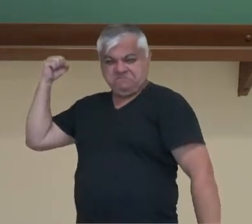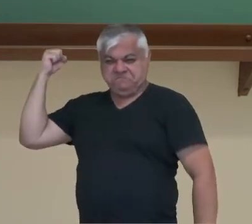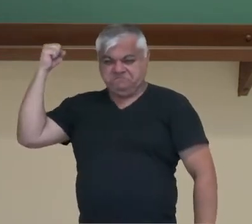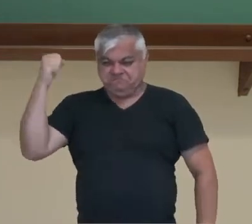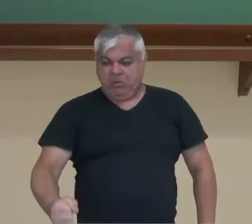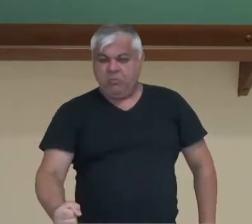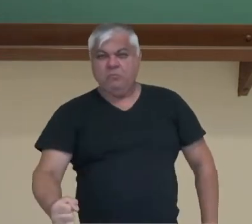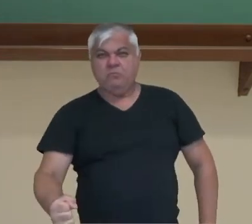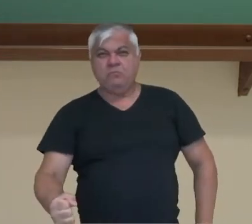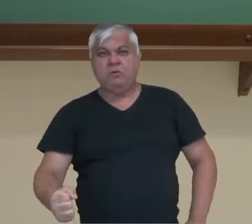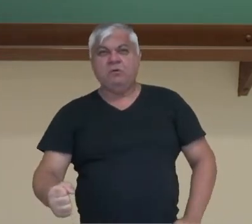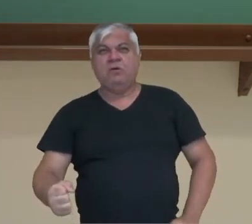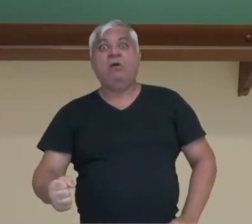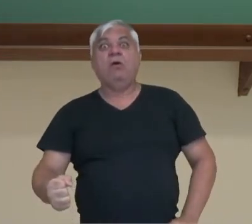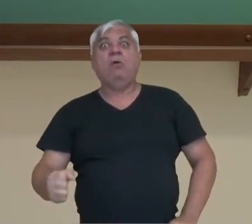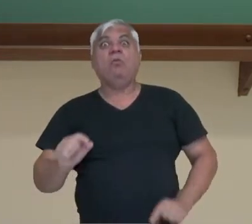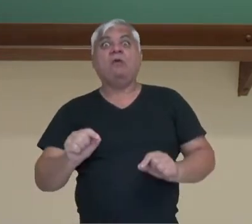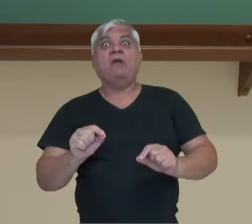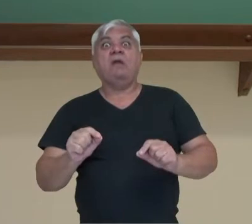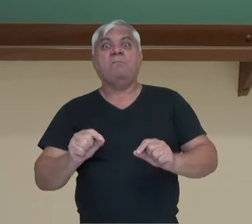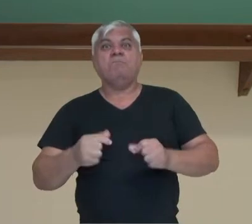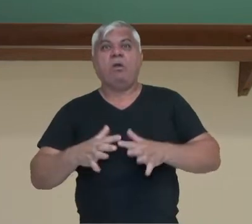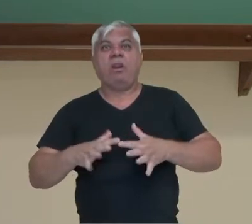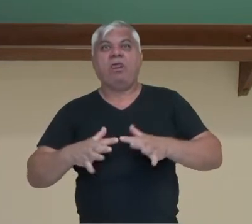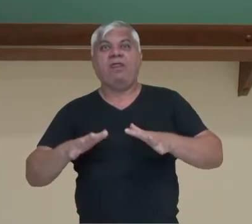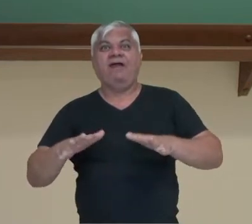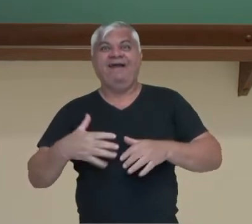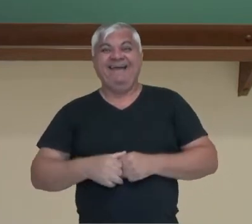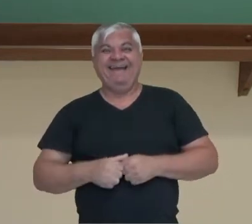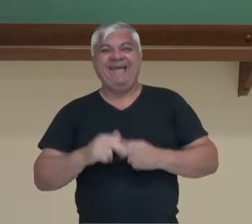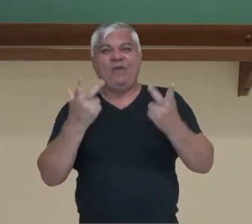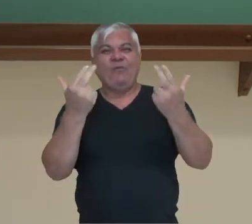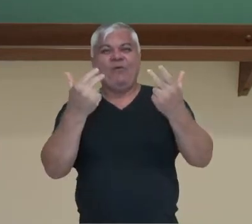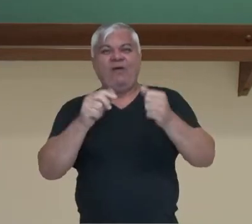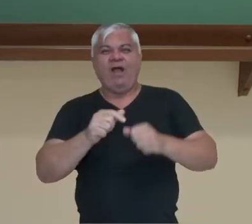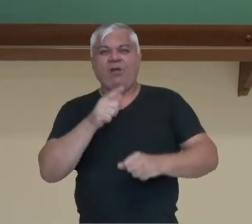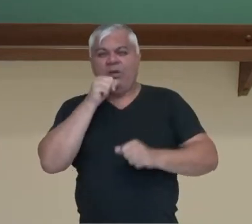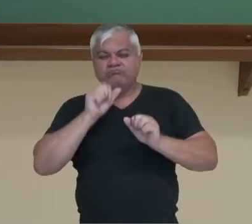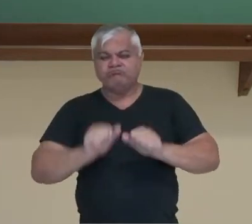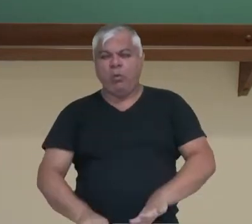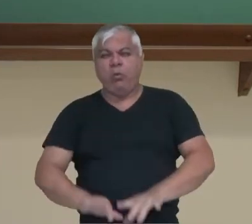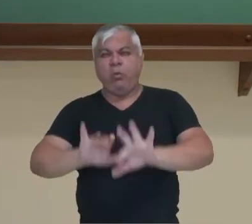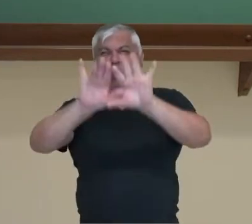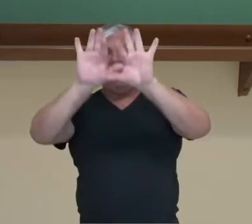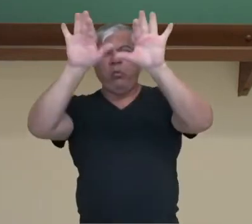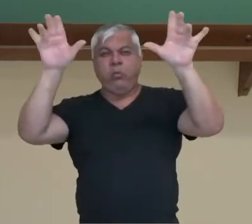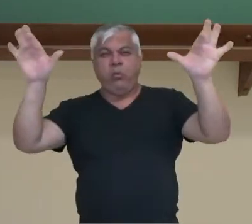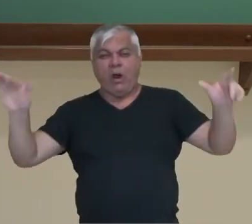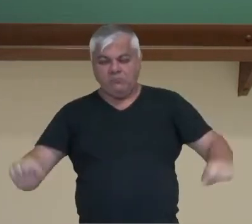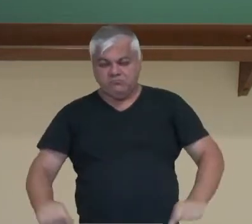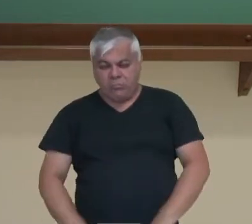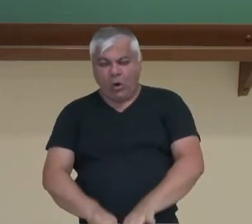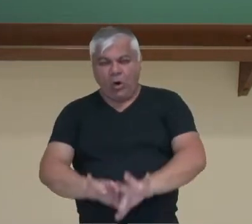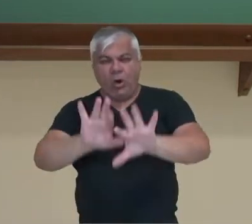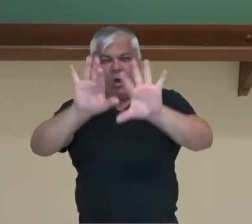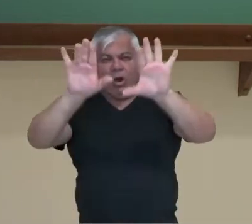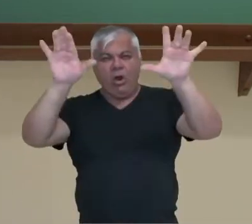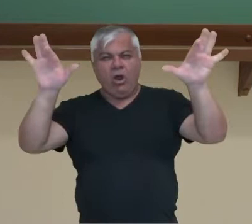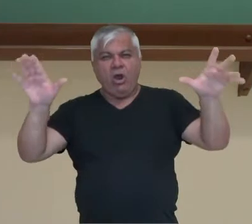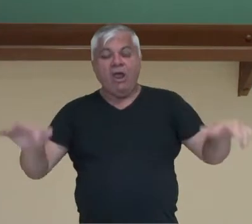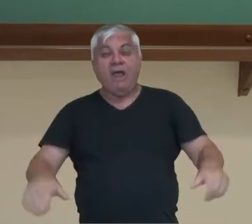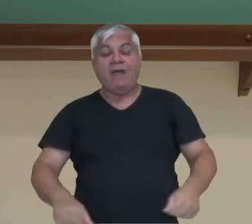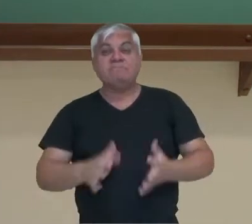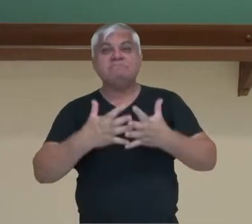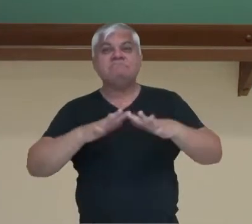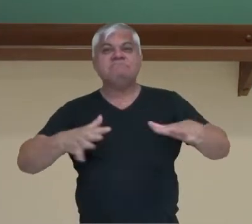no chão assim, né? Acertou no chão, tipo Aquaman, né? Diz que jogou água assim, né? Vocês terão água para vocês. Mas era água salgada,